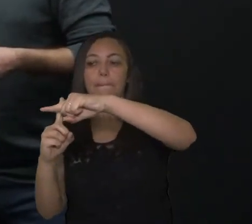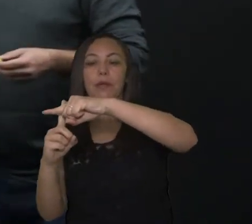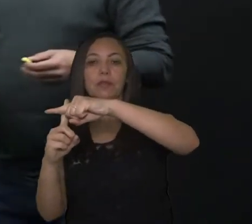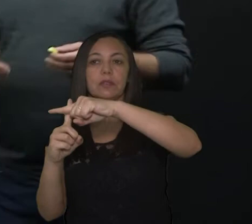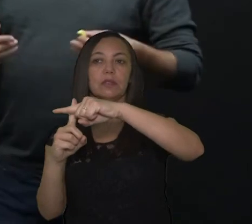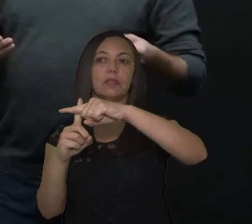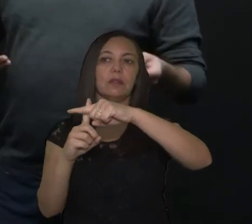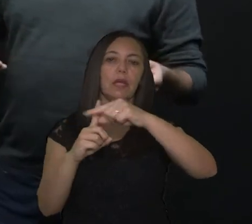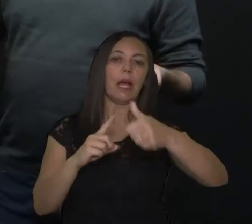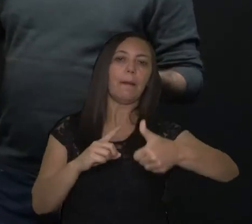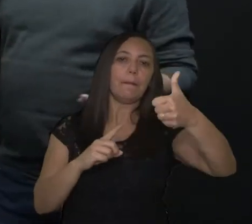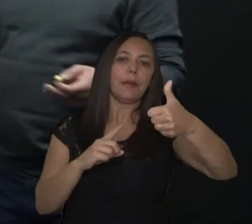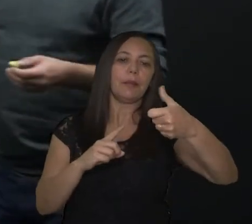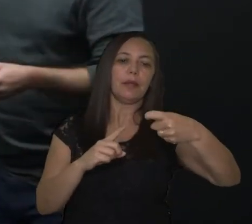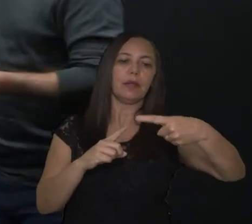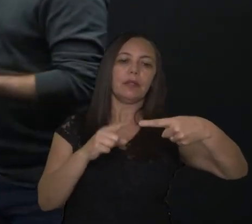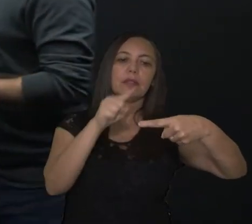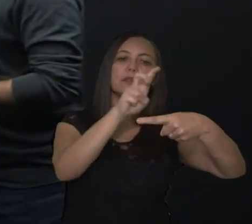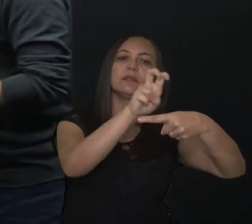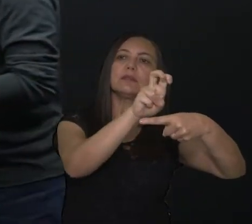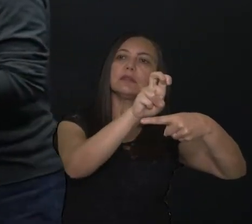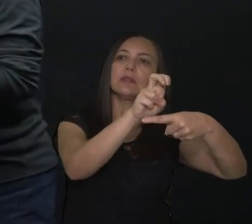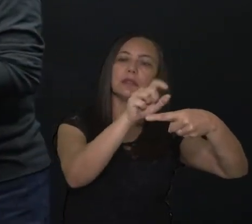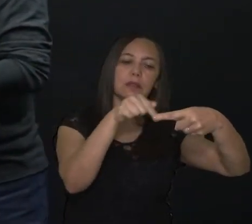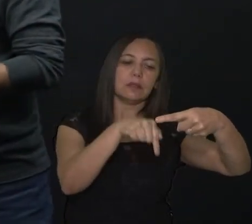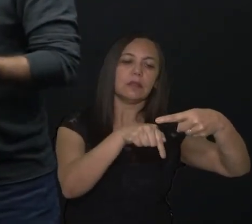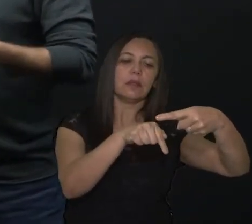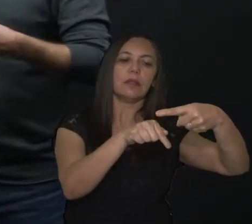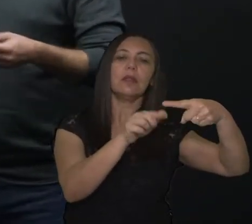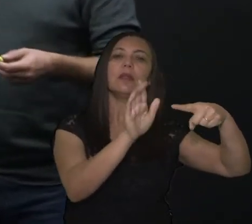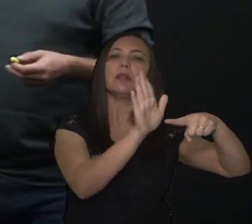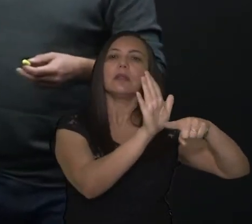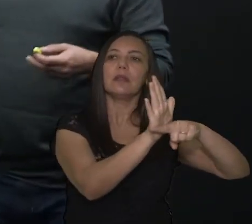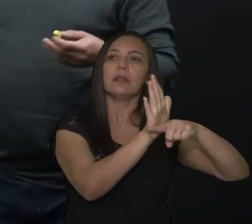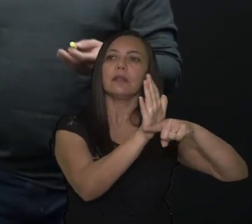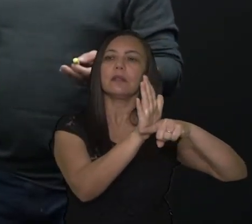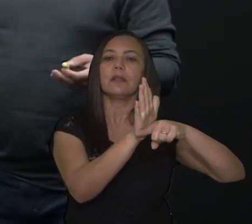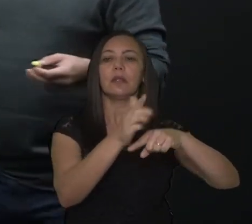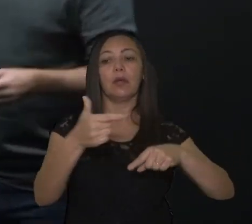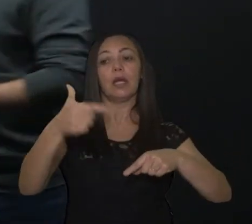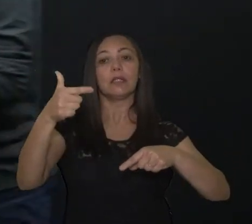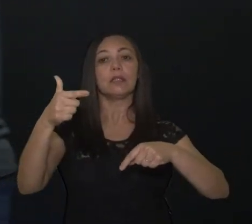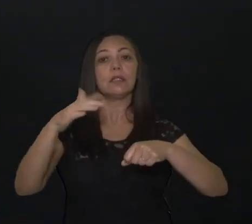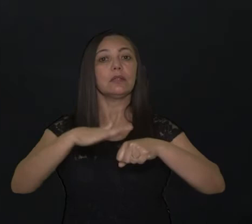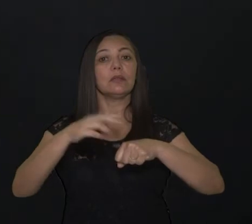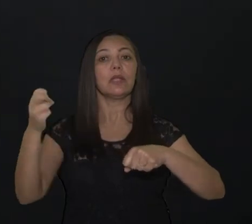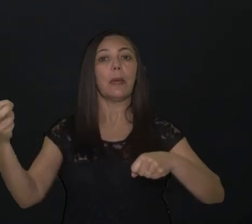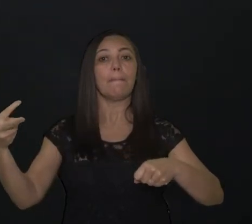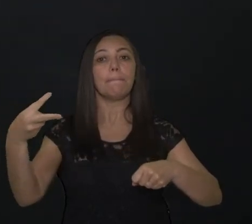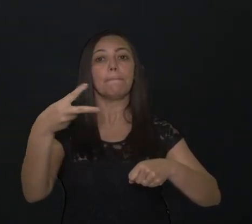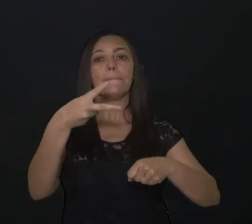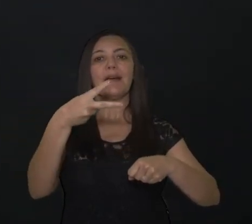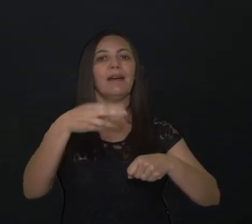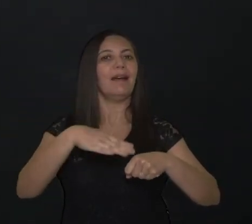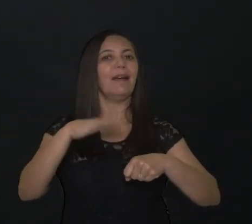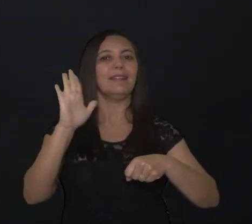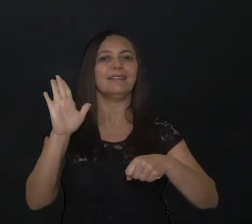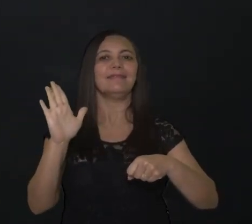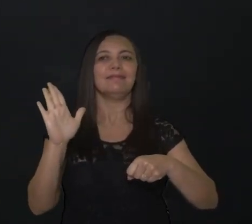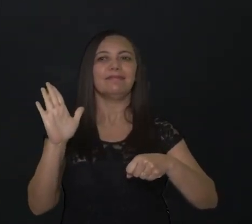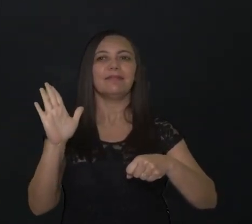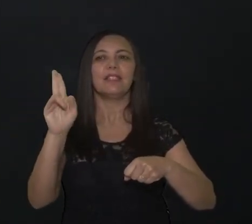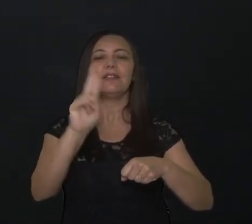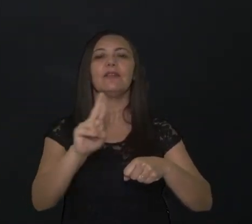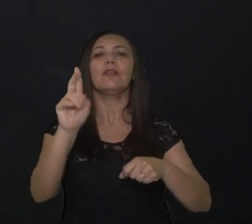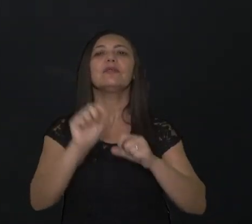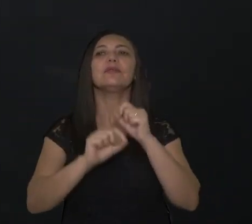primeira fração ela ser negativa, a segunda fração é maior do que a primeira. Como a segunda é maior que a primeira,